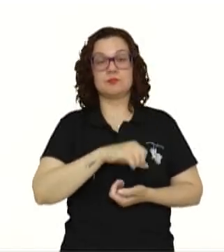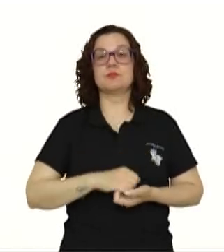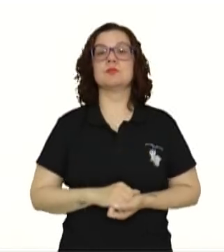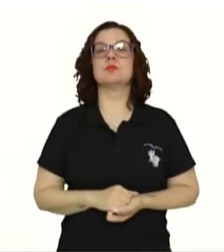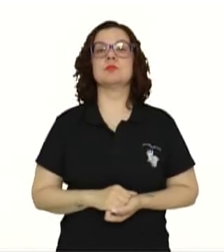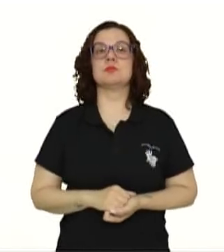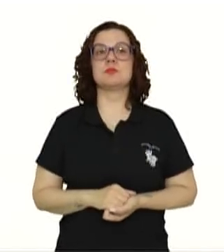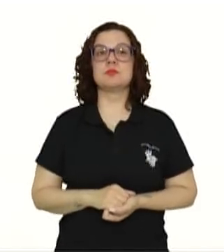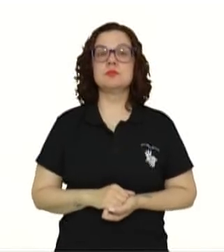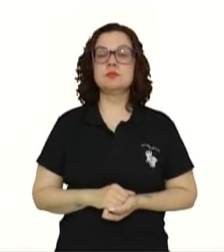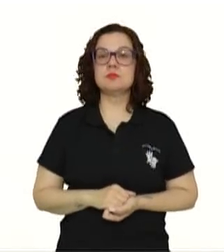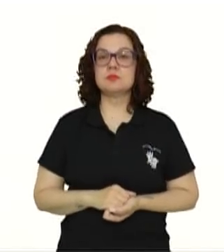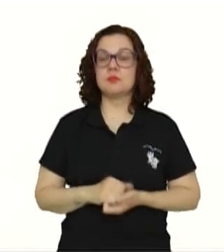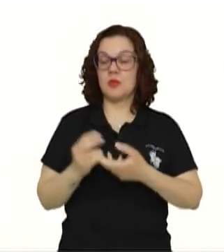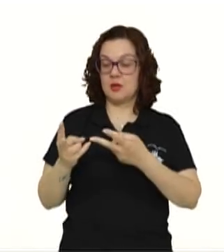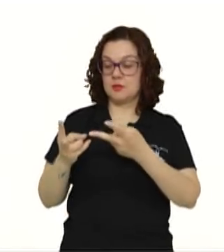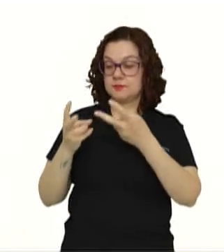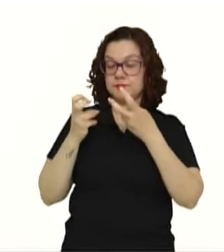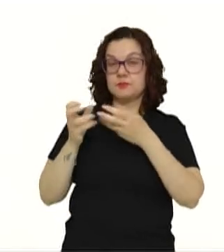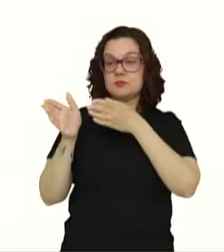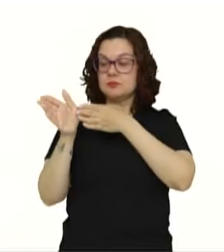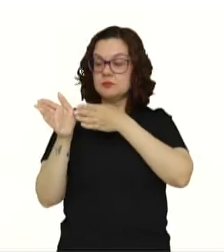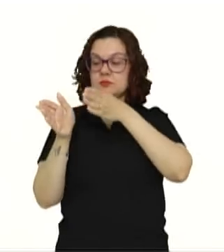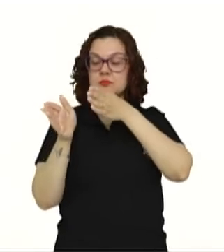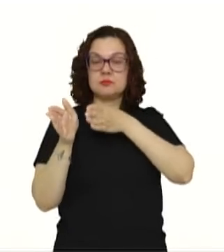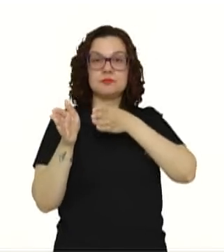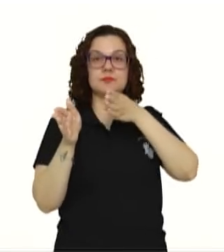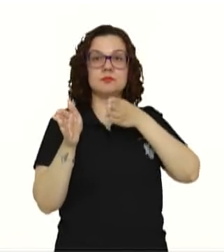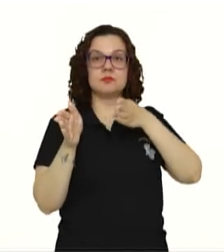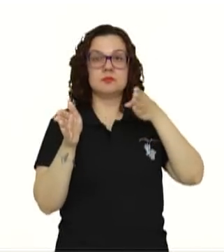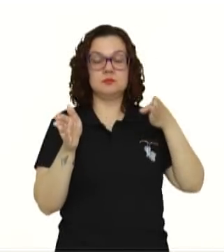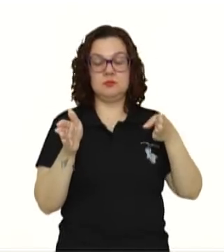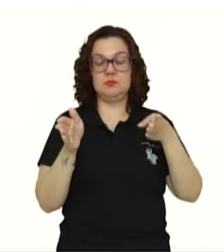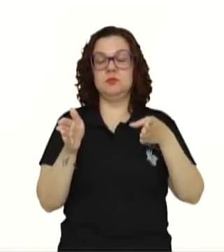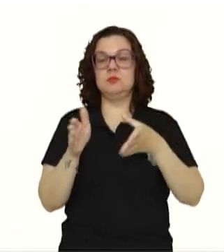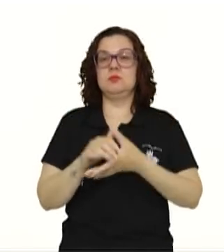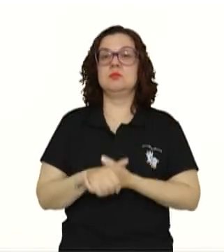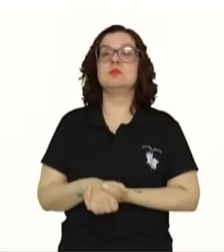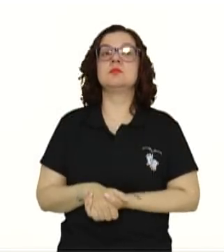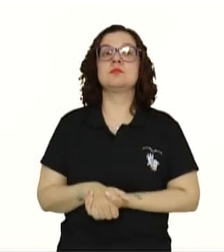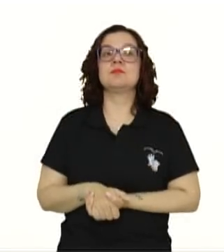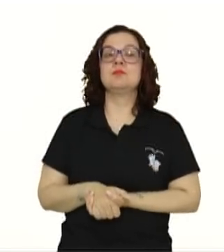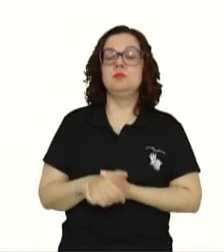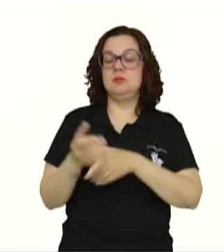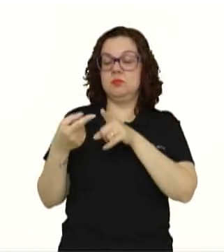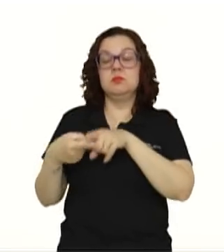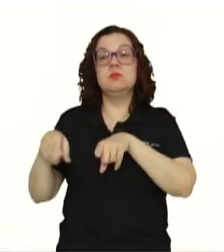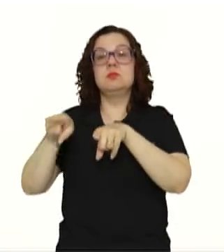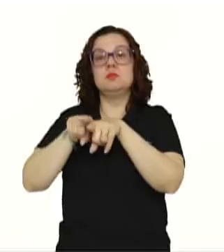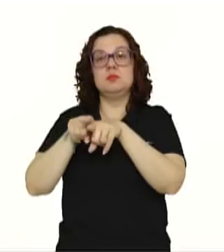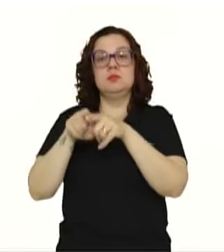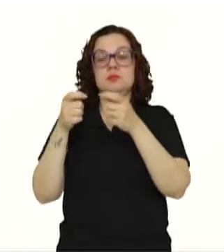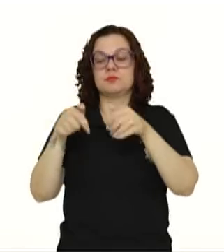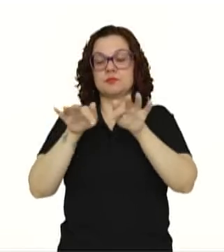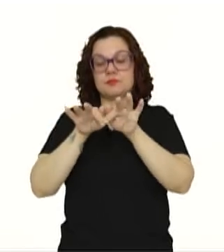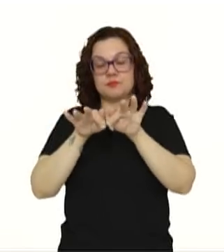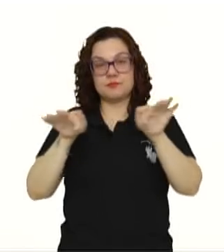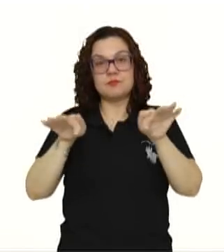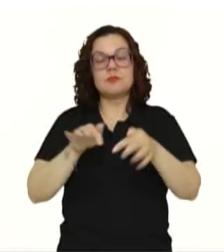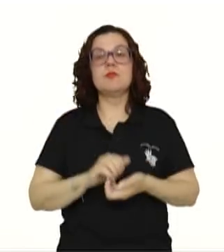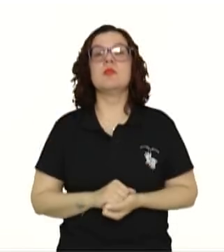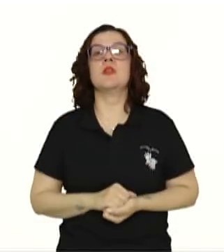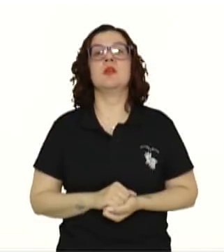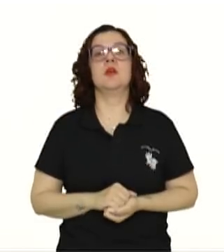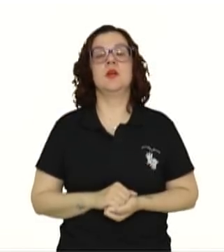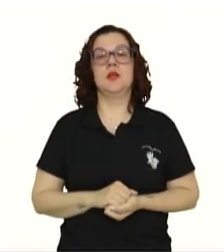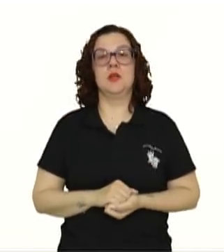e 9. Percebam que numa sequência dessas, a minha lógica já não funciona mais, né? Eu preciso recorrer à